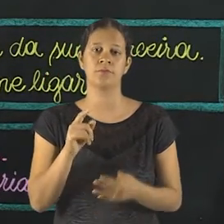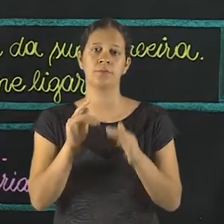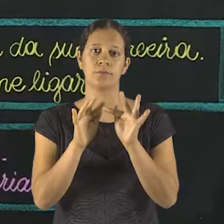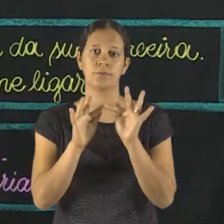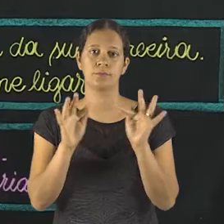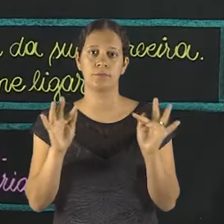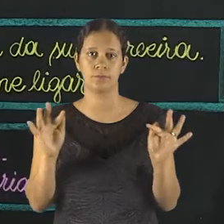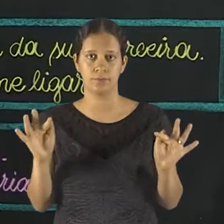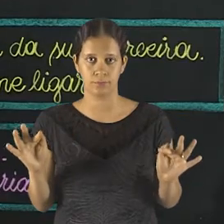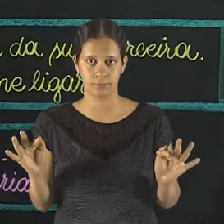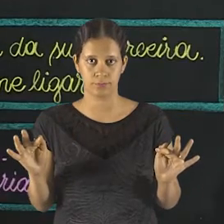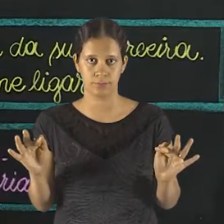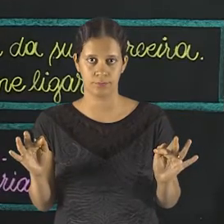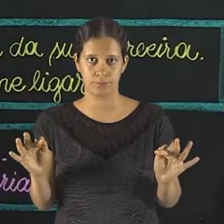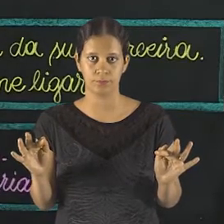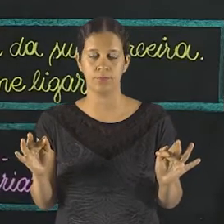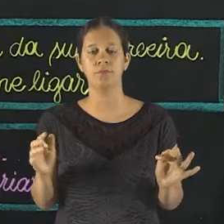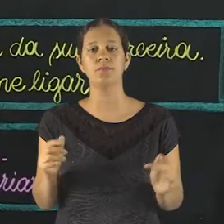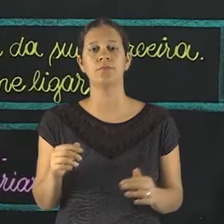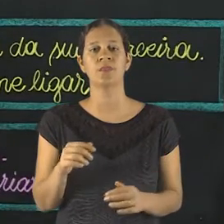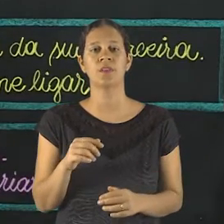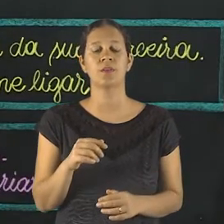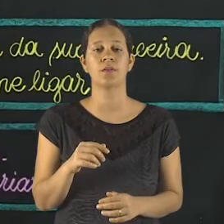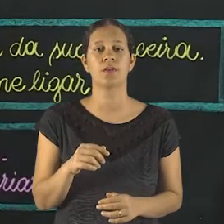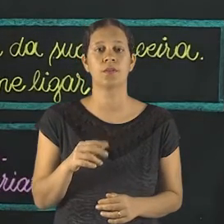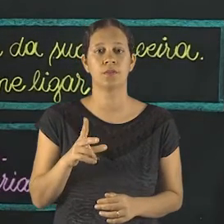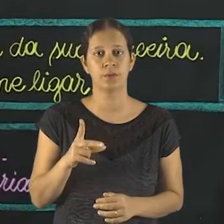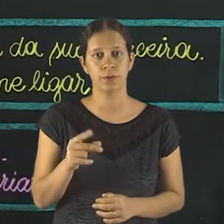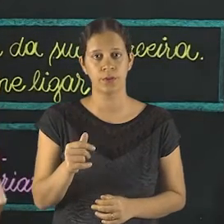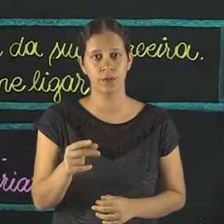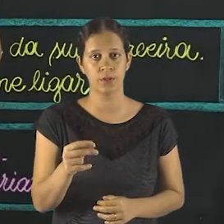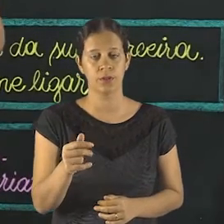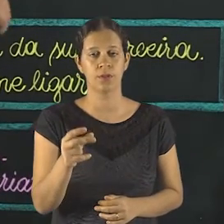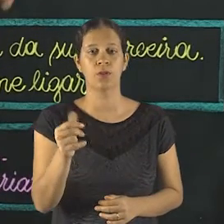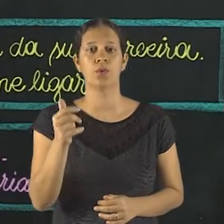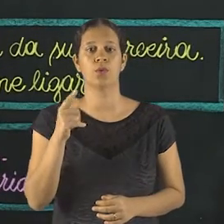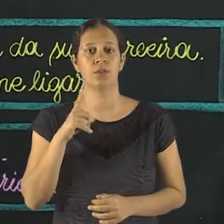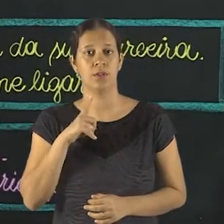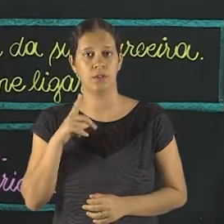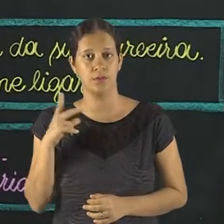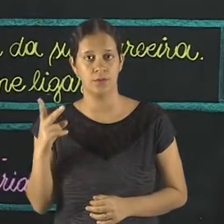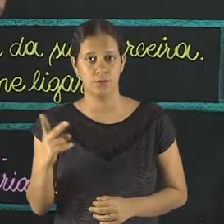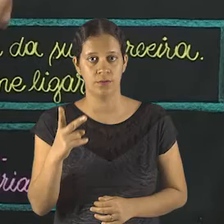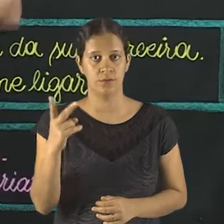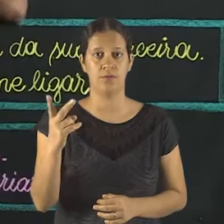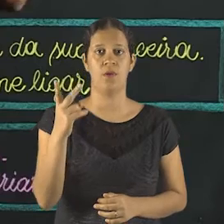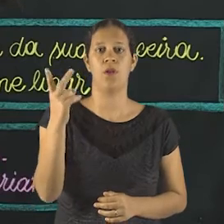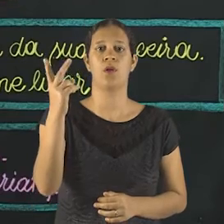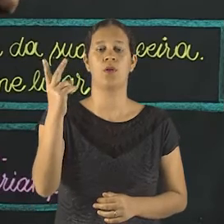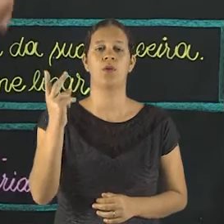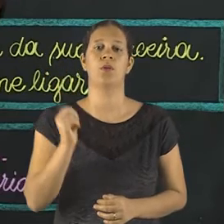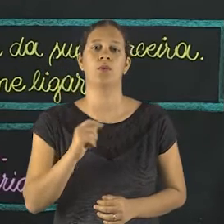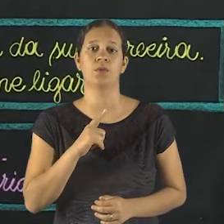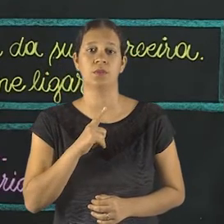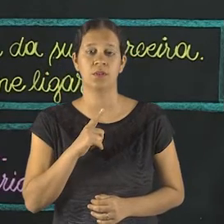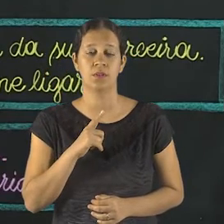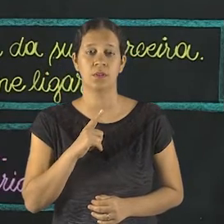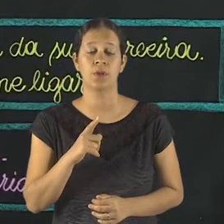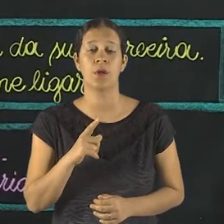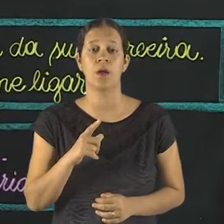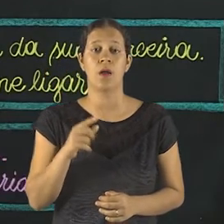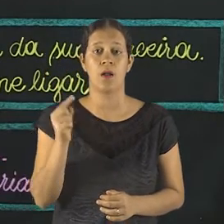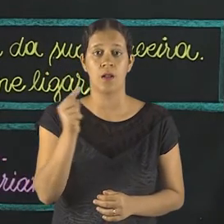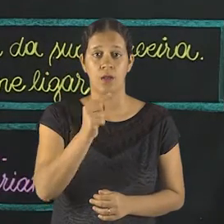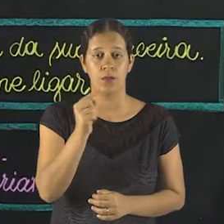oração reduzida de infinitivo tem um valor de subordinação, é uma oração subordinada também.